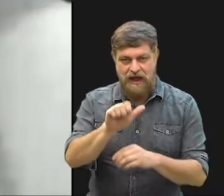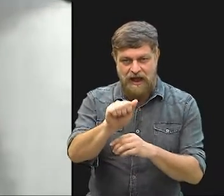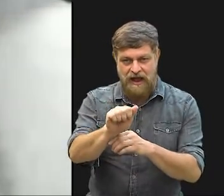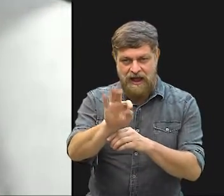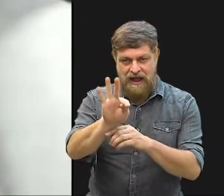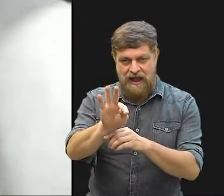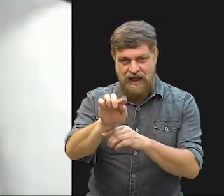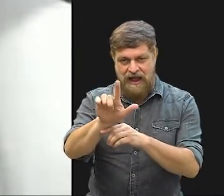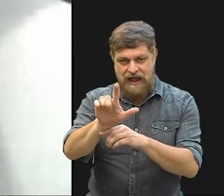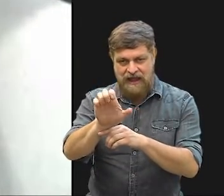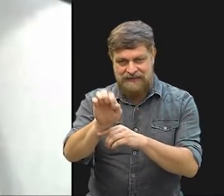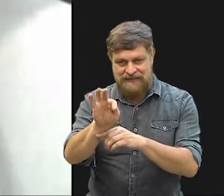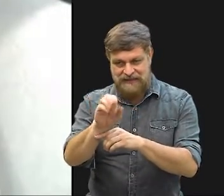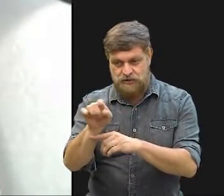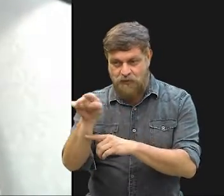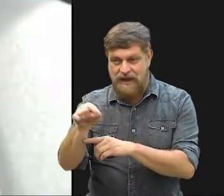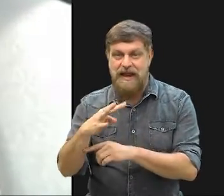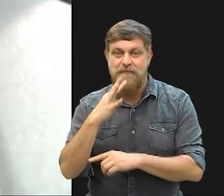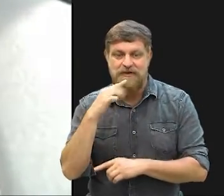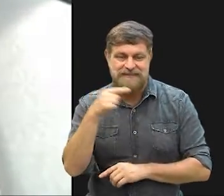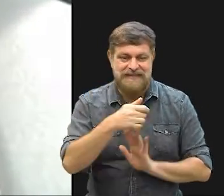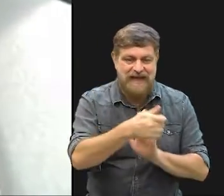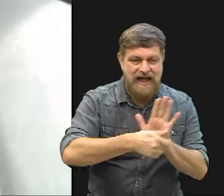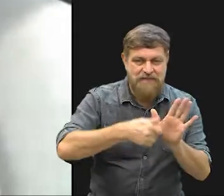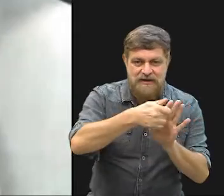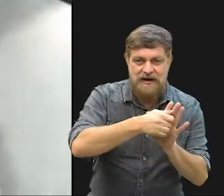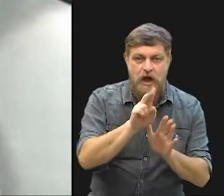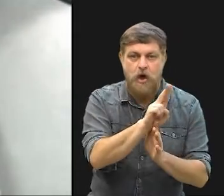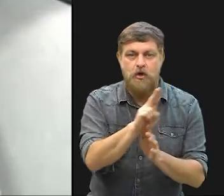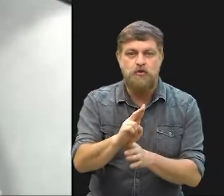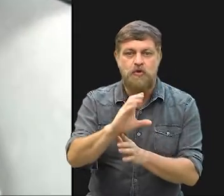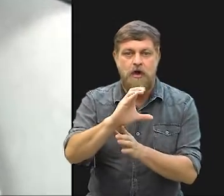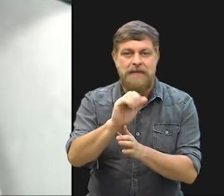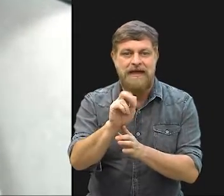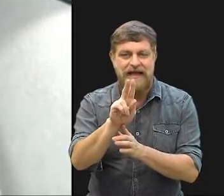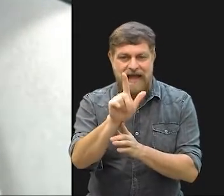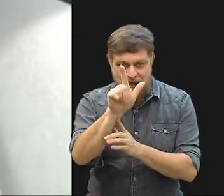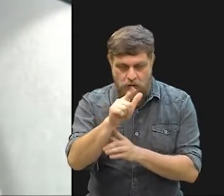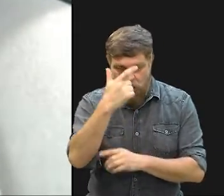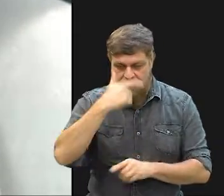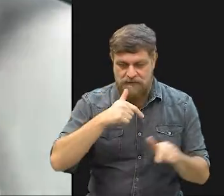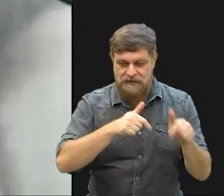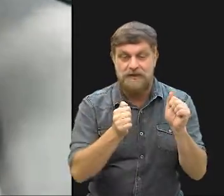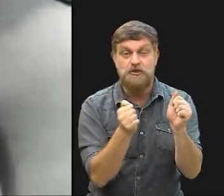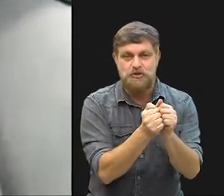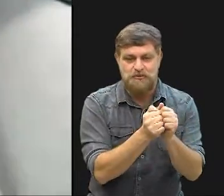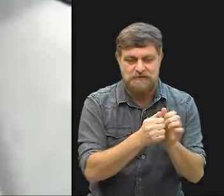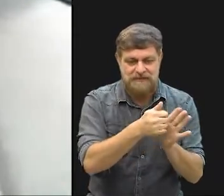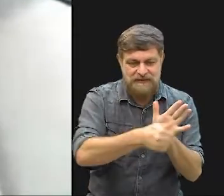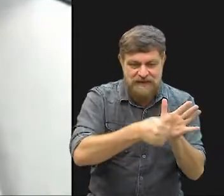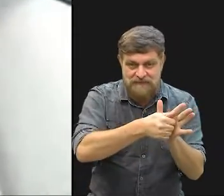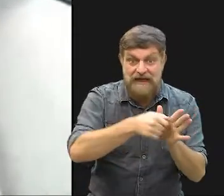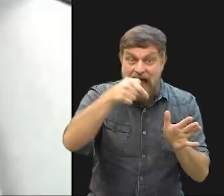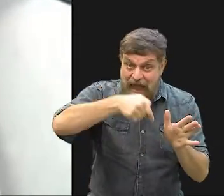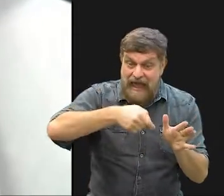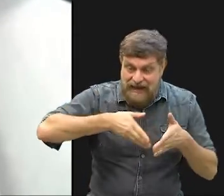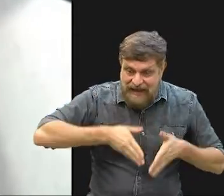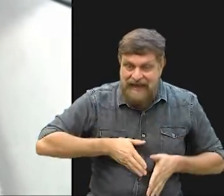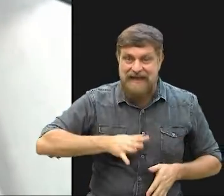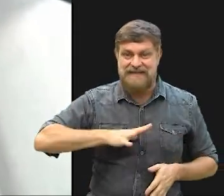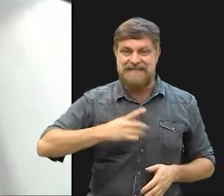da Ferroviária. A Carol Melo, que eu trabalhei junto a ela na Ferroviária, que inclusive é de Campinas.